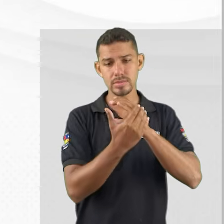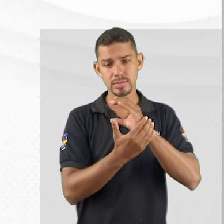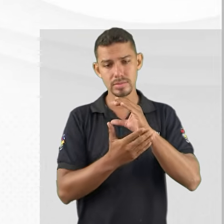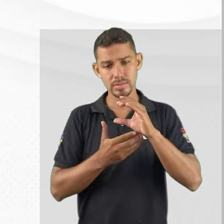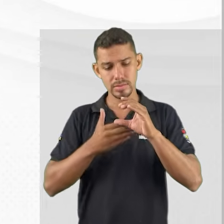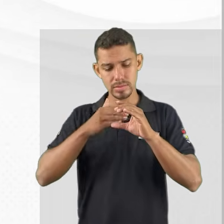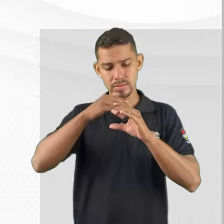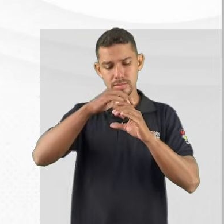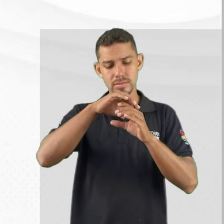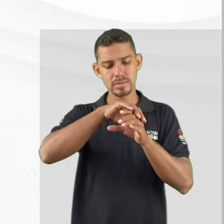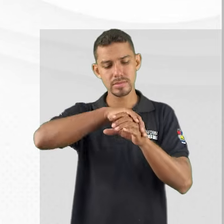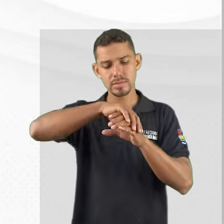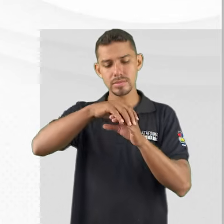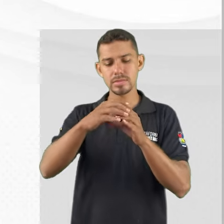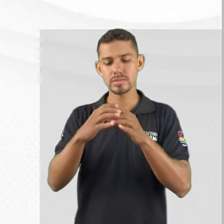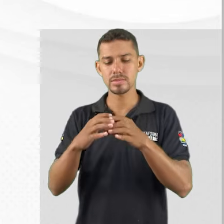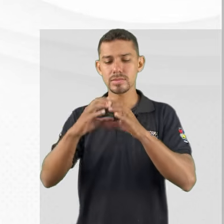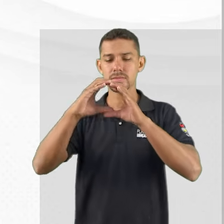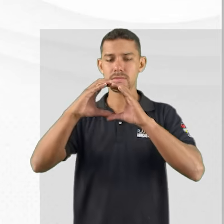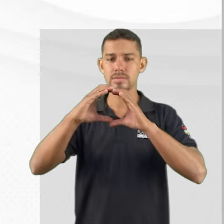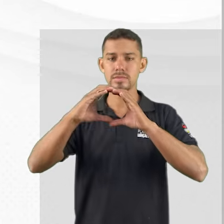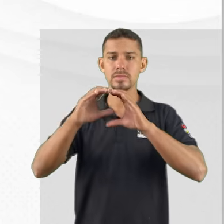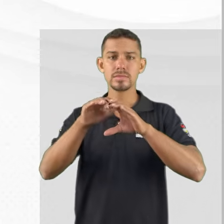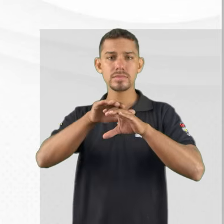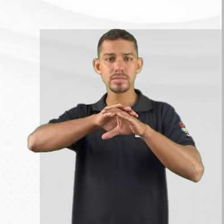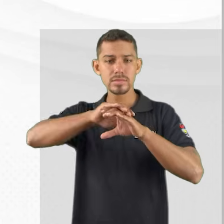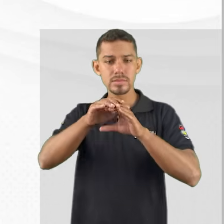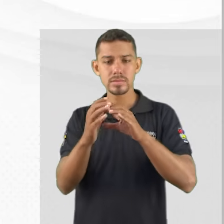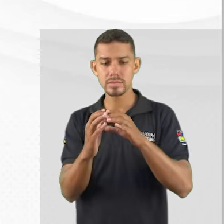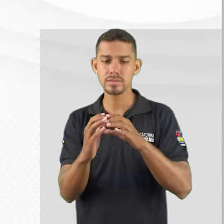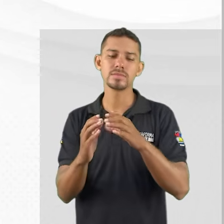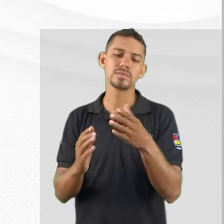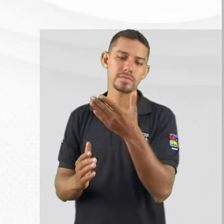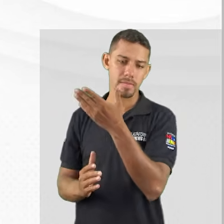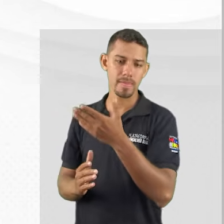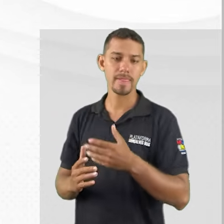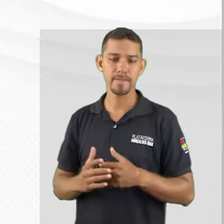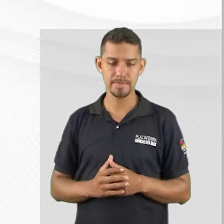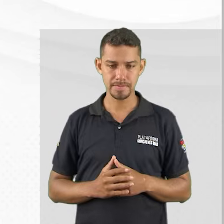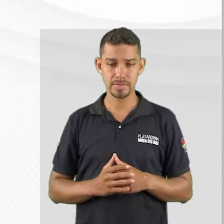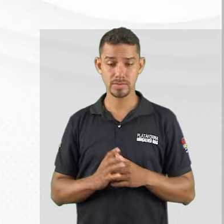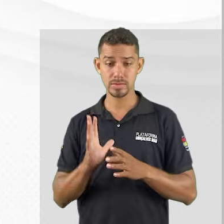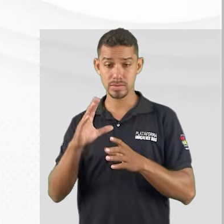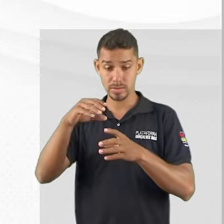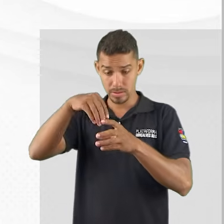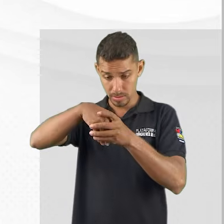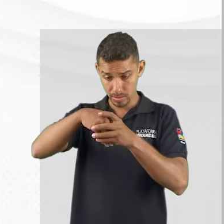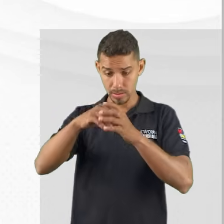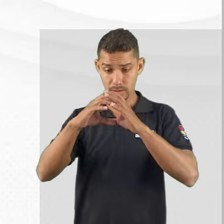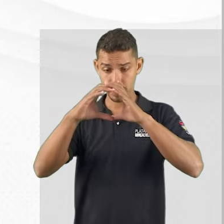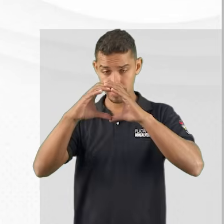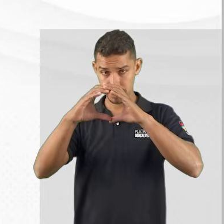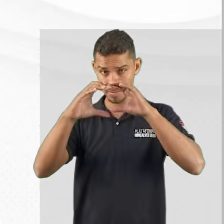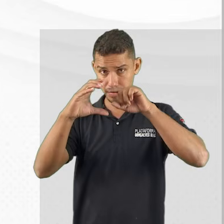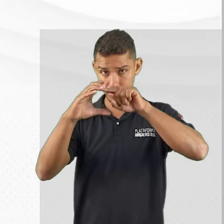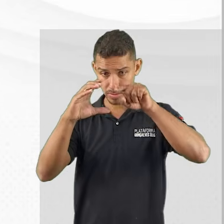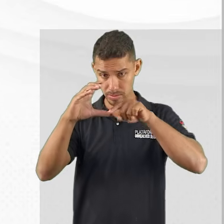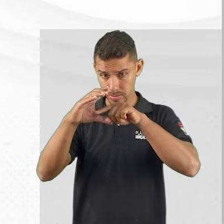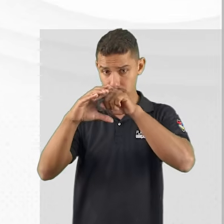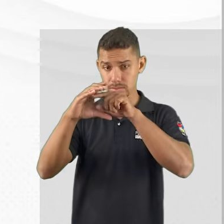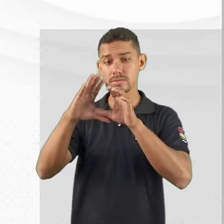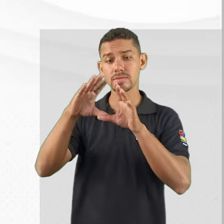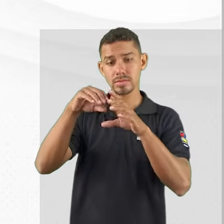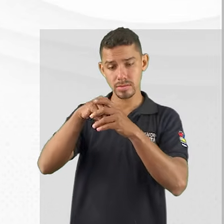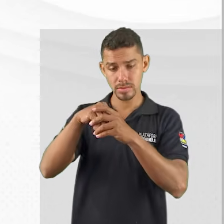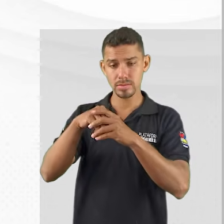membrana que circula esse núcleo. A gente pode chamar também de carioteca, tá? E dentro dessa membrana, pessoal, dessa carioteca,